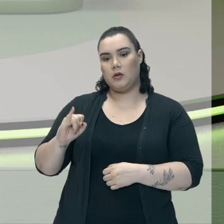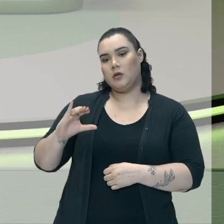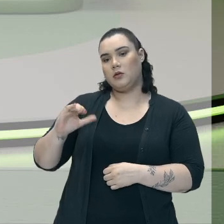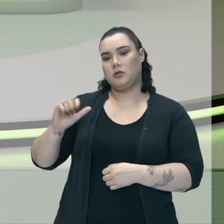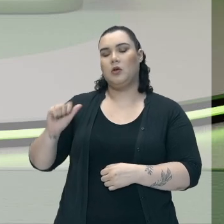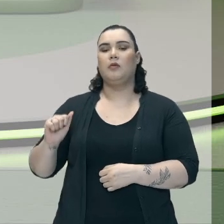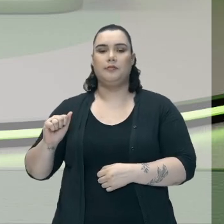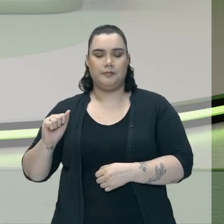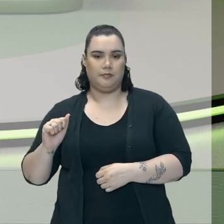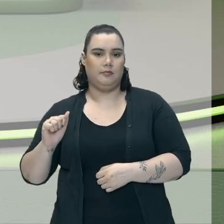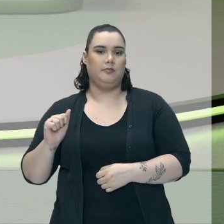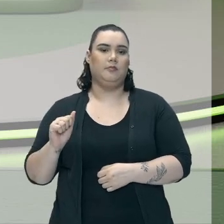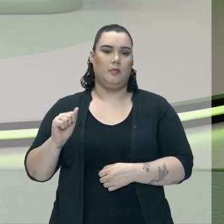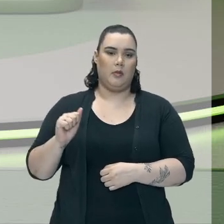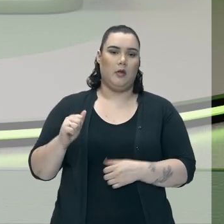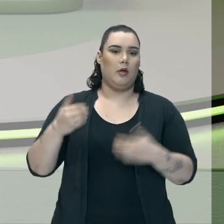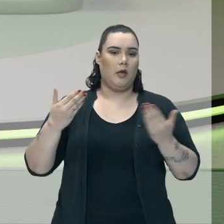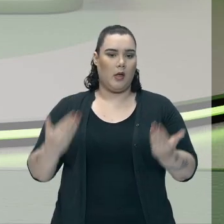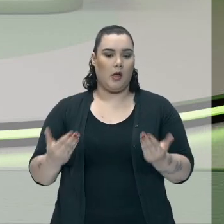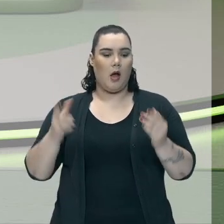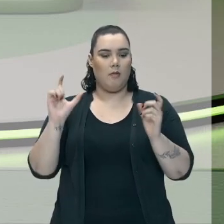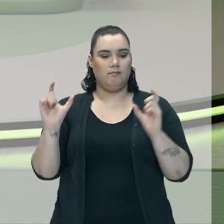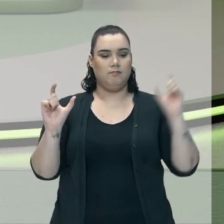astronomia também. Então aí nós temos um nome